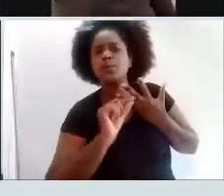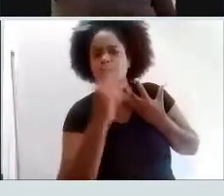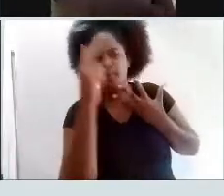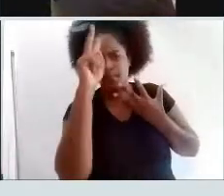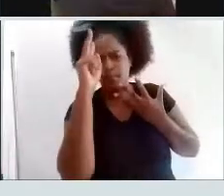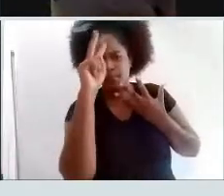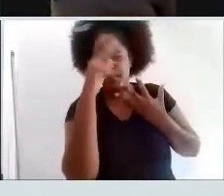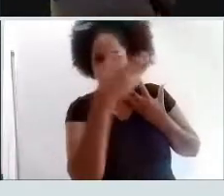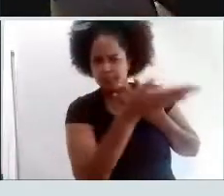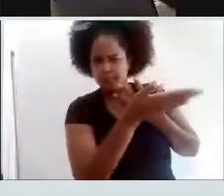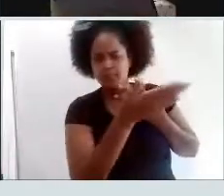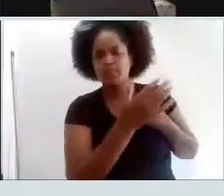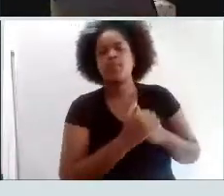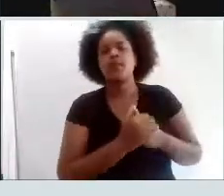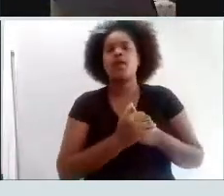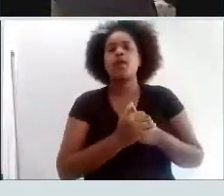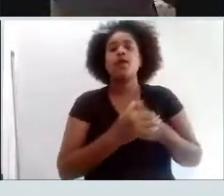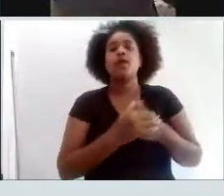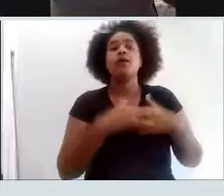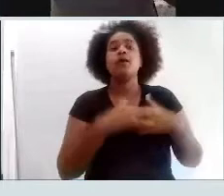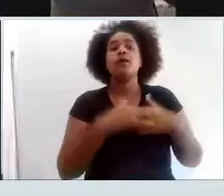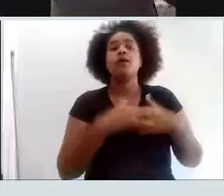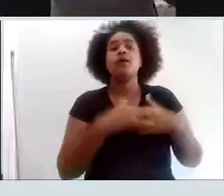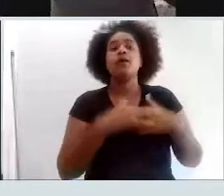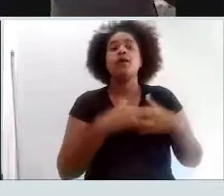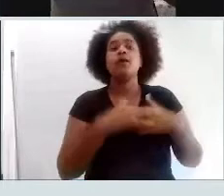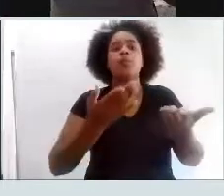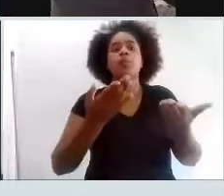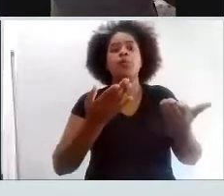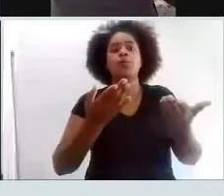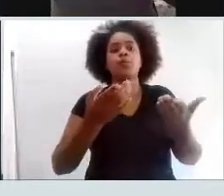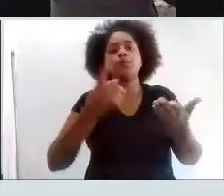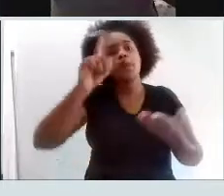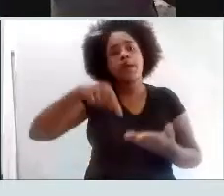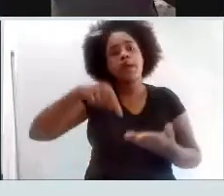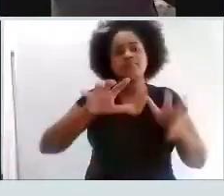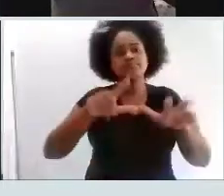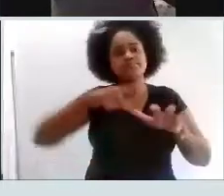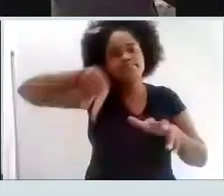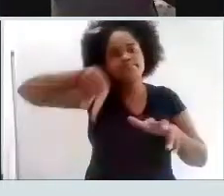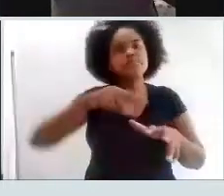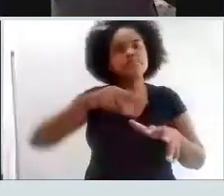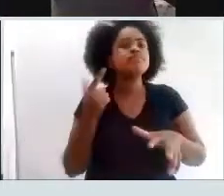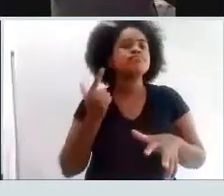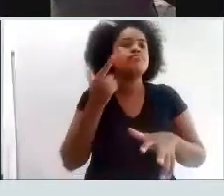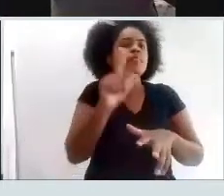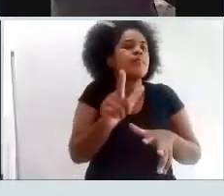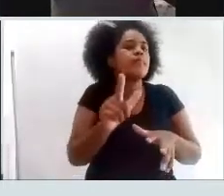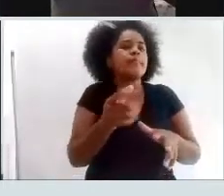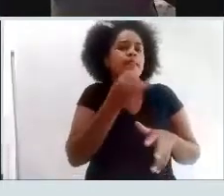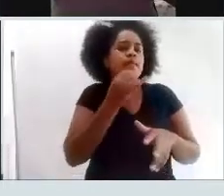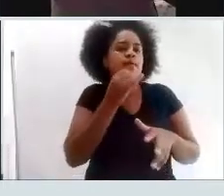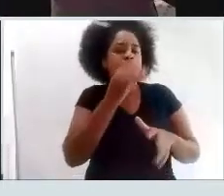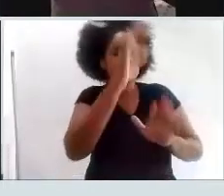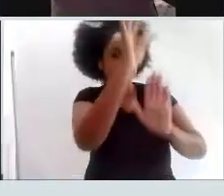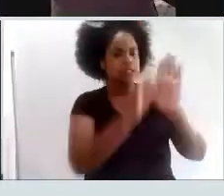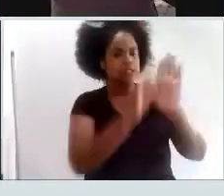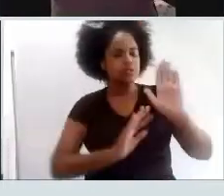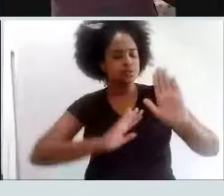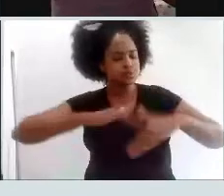conseguirem ali pensar no ponto 1 para vocês desenvolverem a argumentação de vocês. E aí, a partir